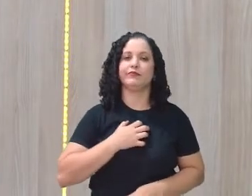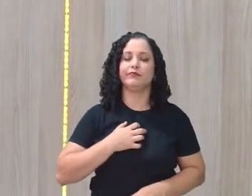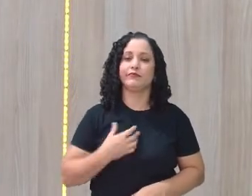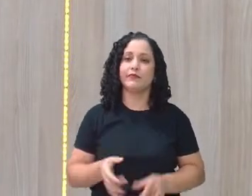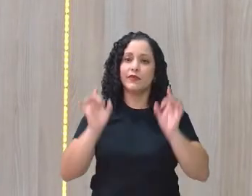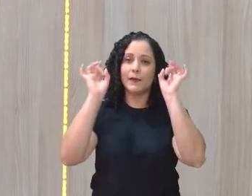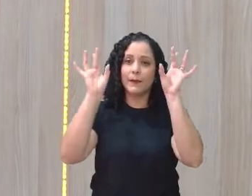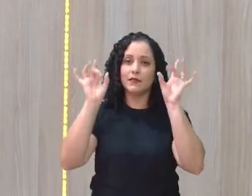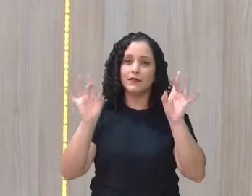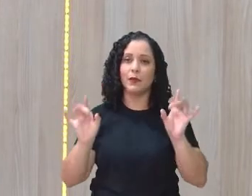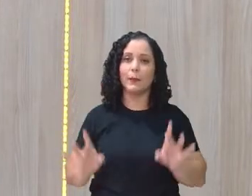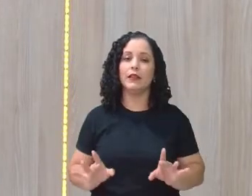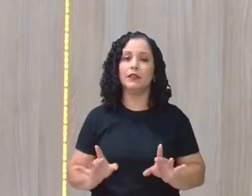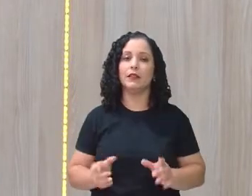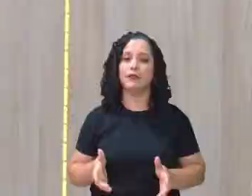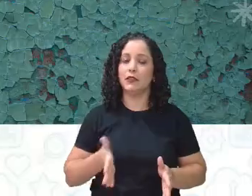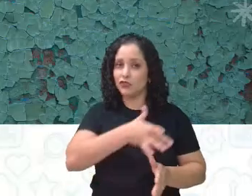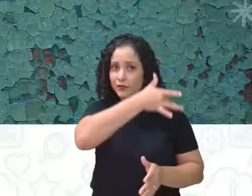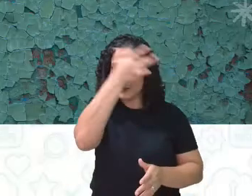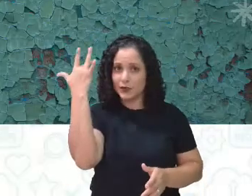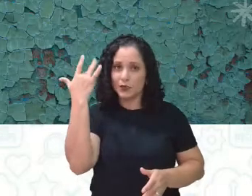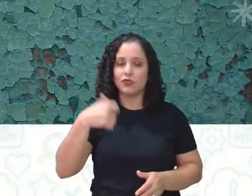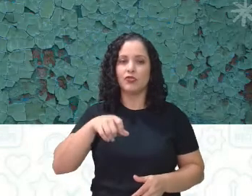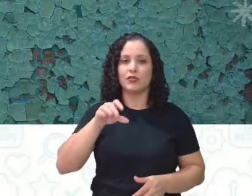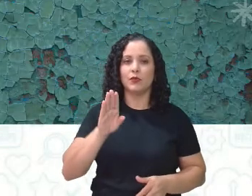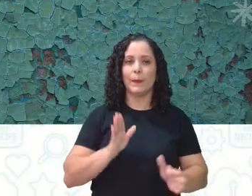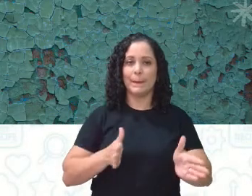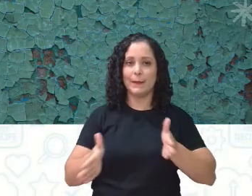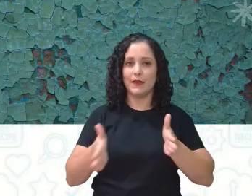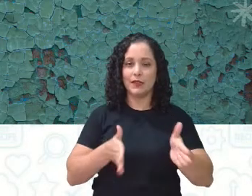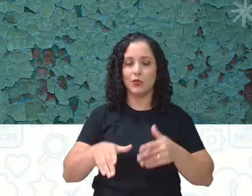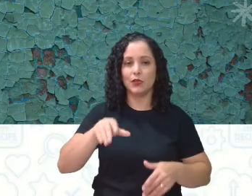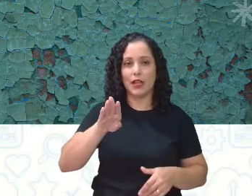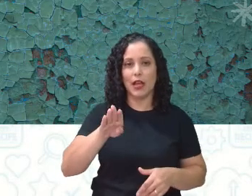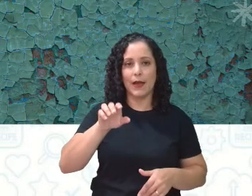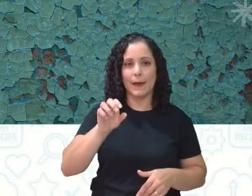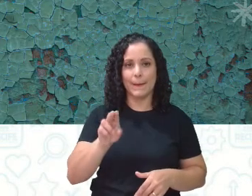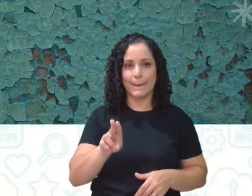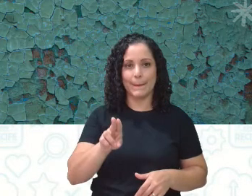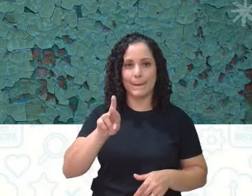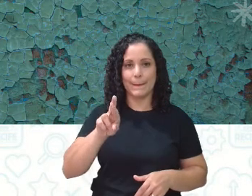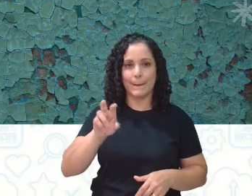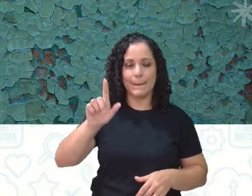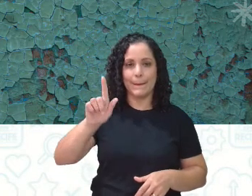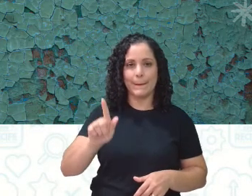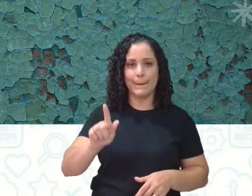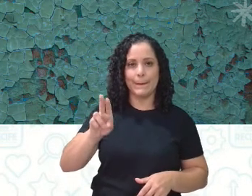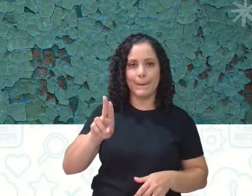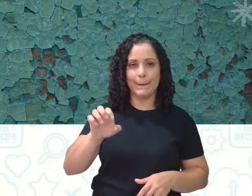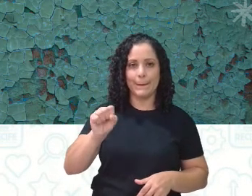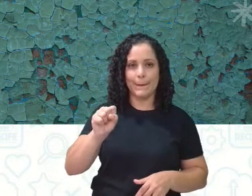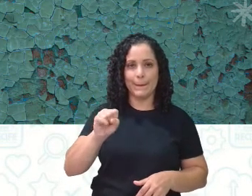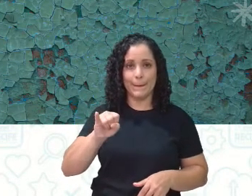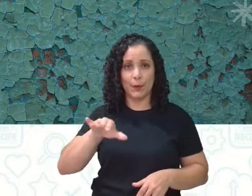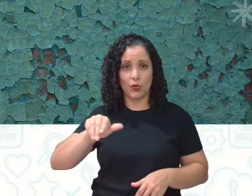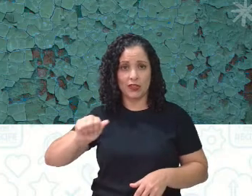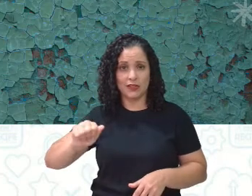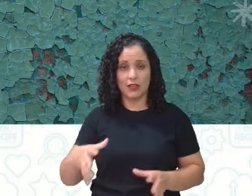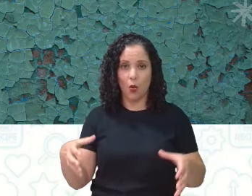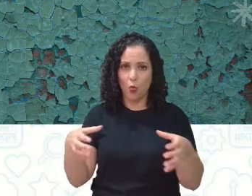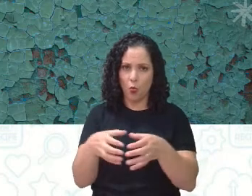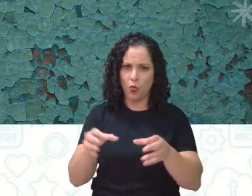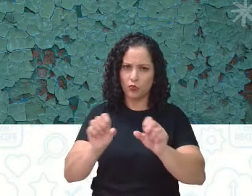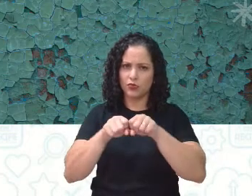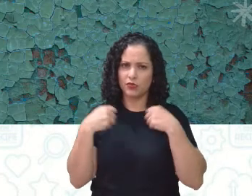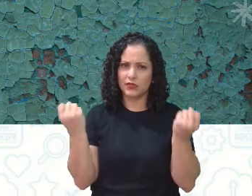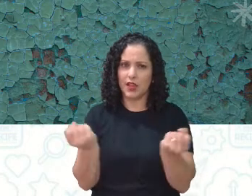olha, na burguesia. Vejam aí na tela que a ascensão econômica da burguesia era uma classe social que estava crescendo